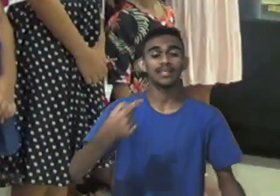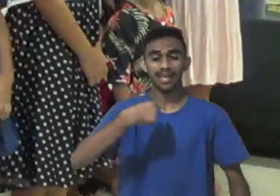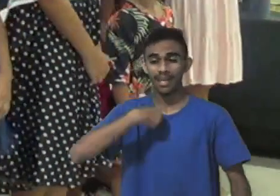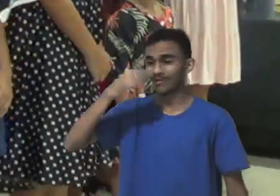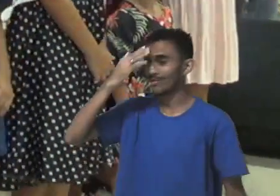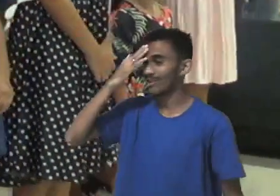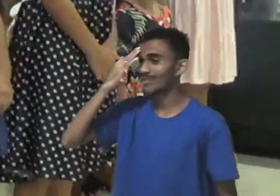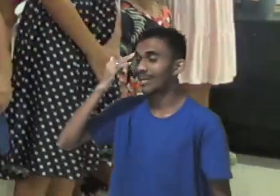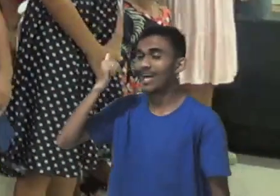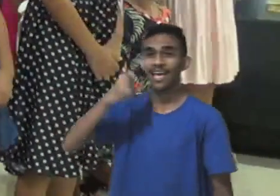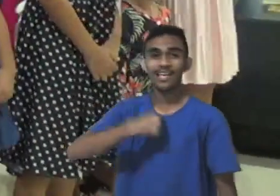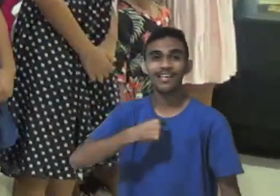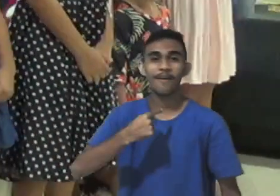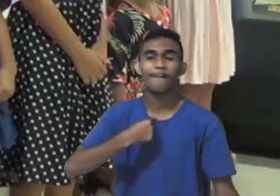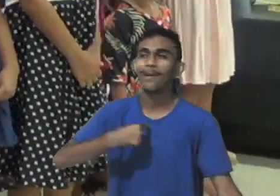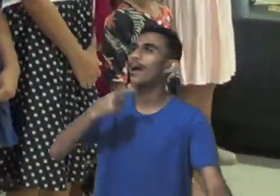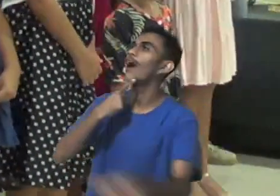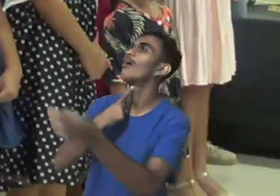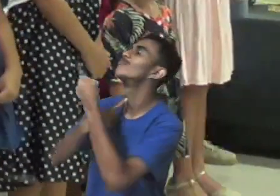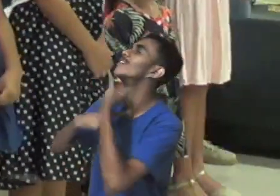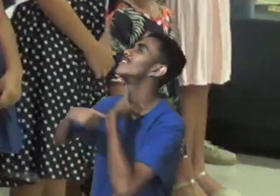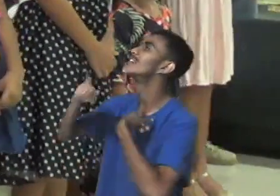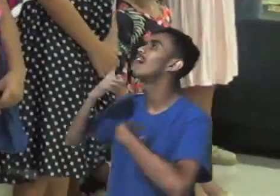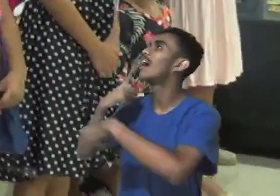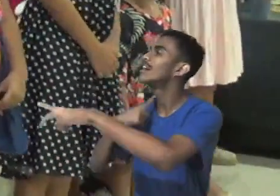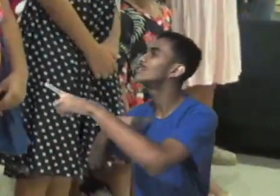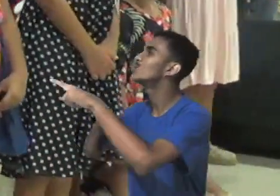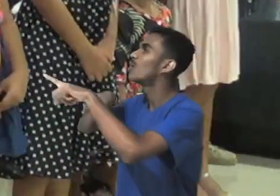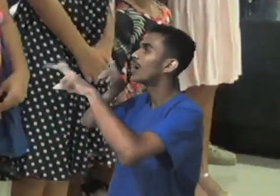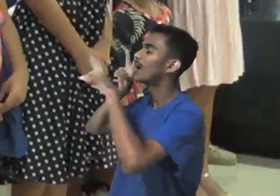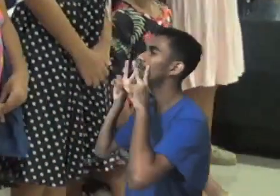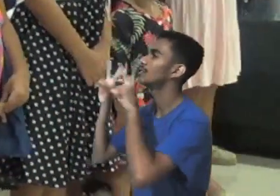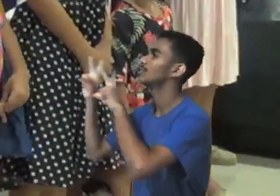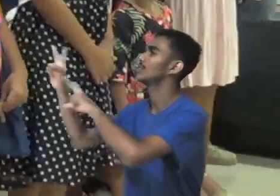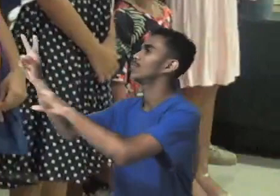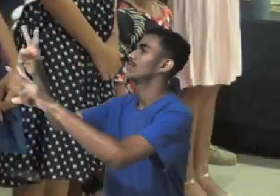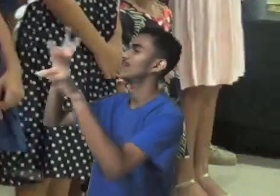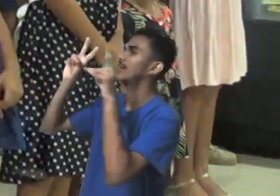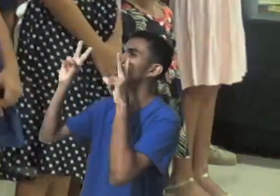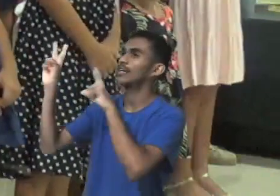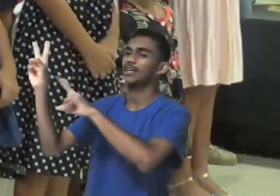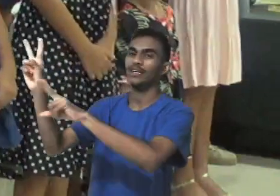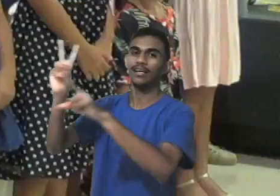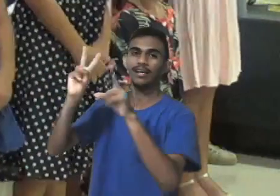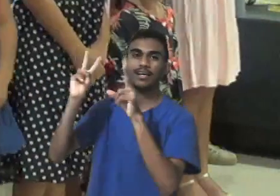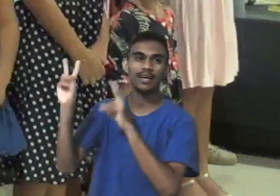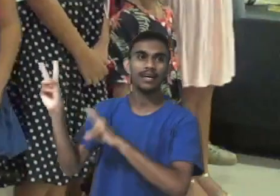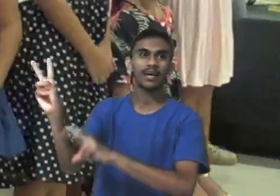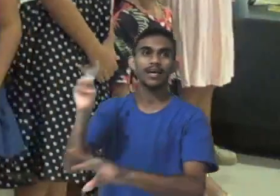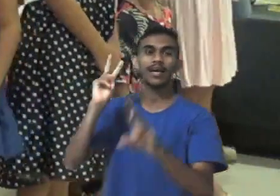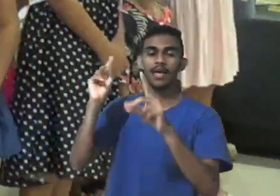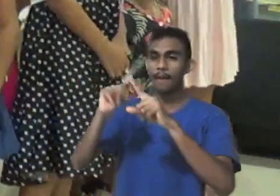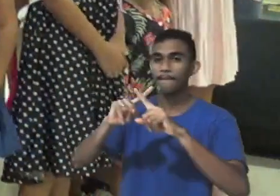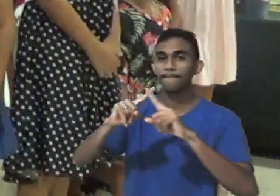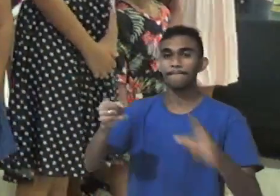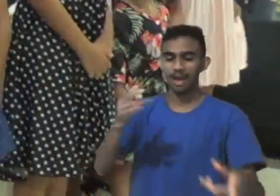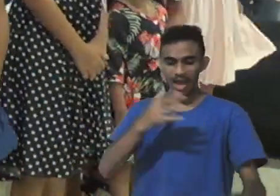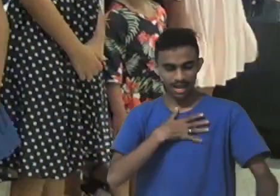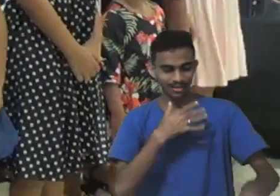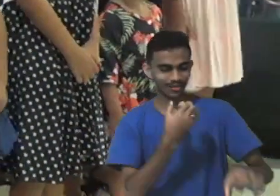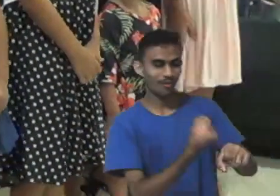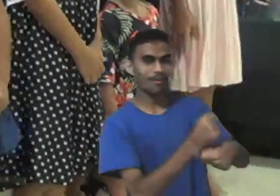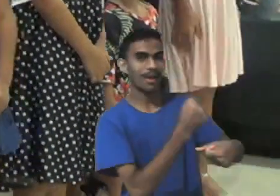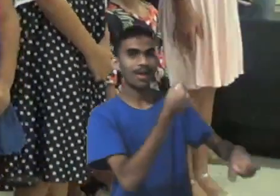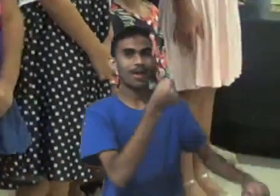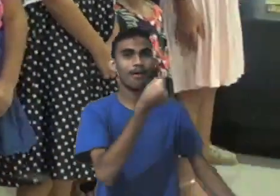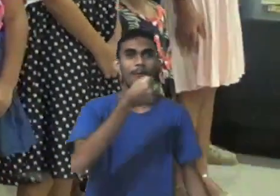Mas eu só sei que o meu desejo é te ver.